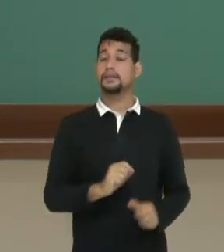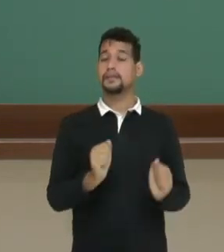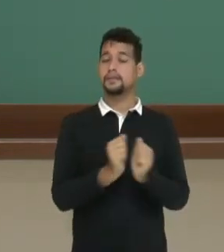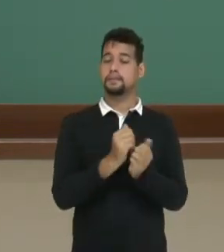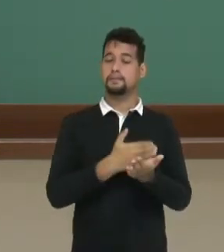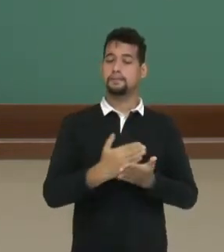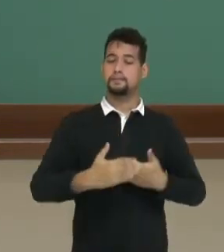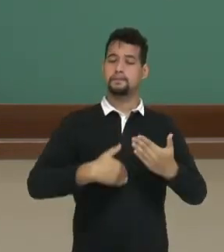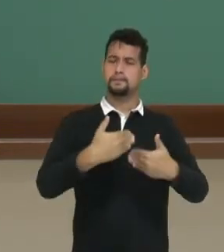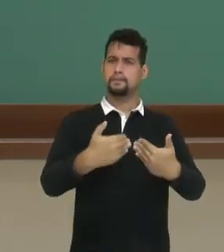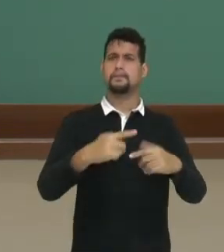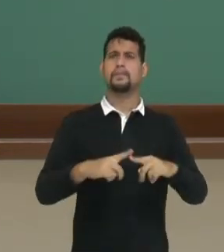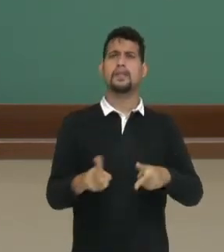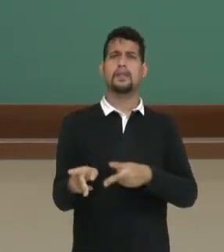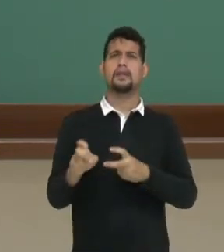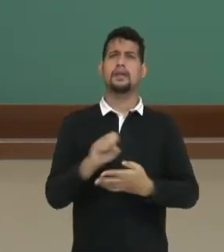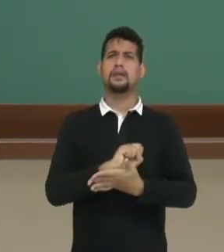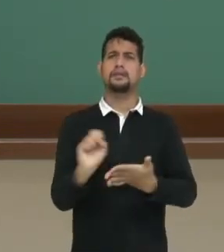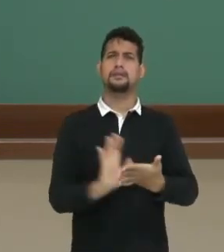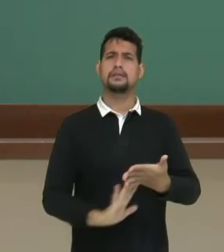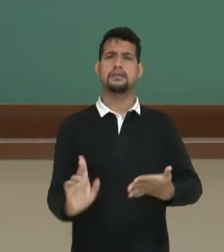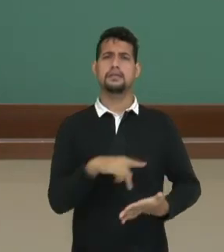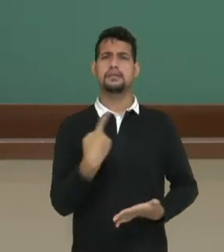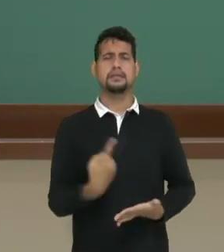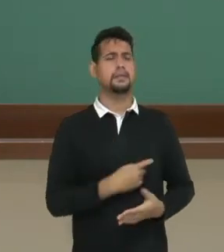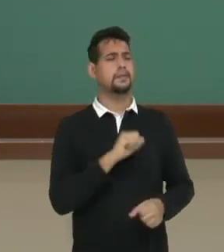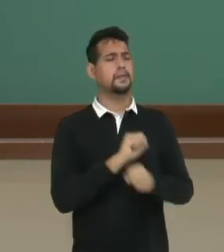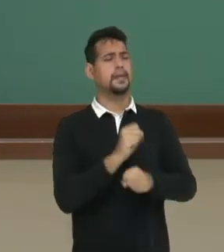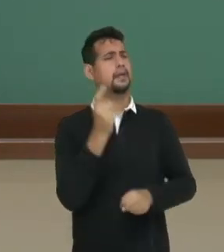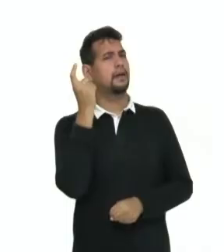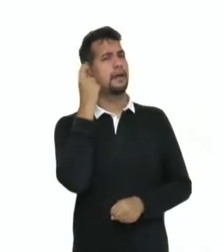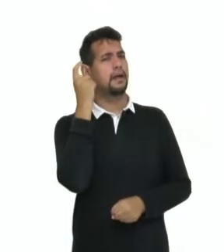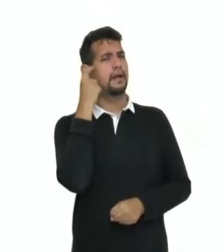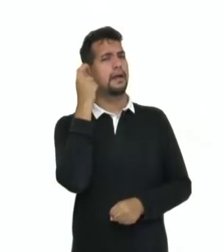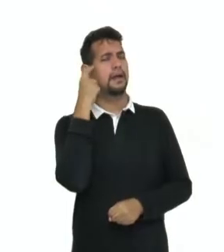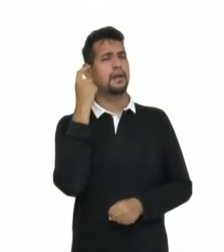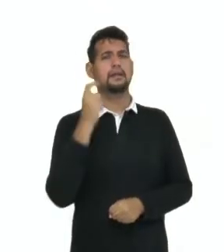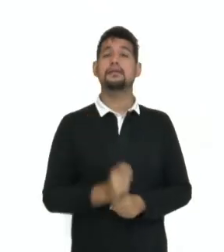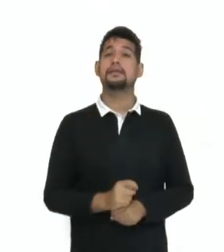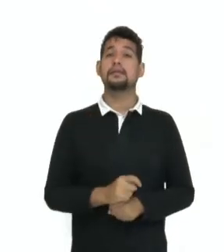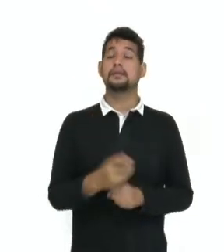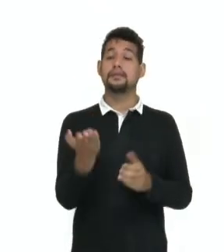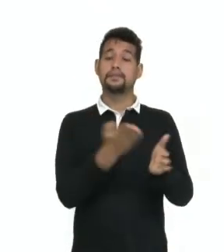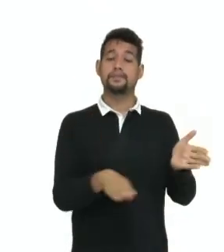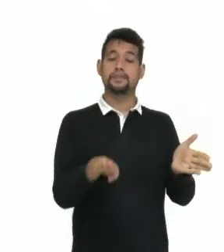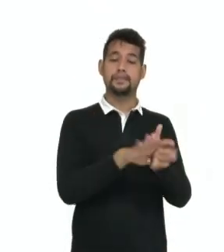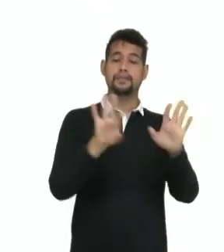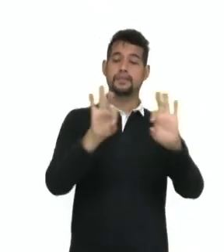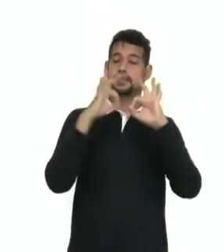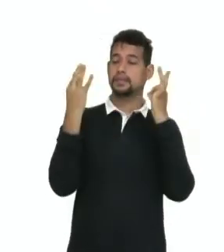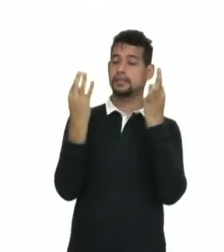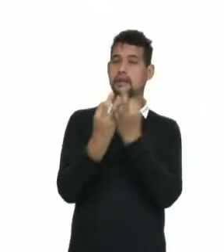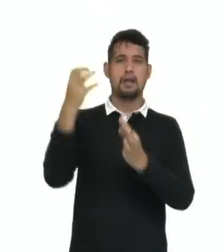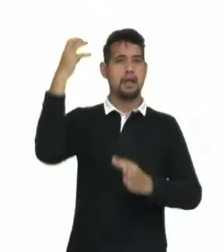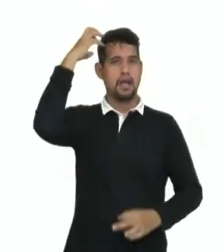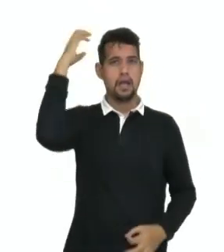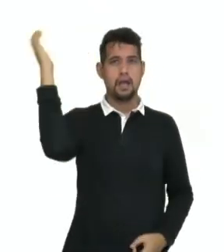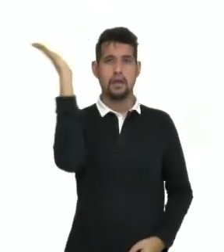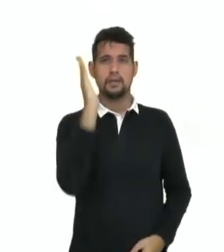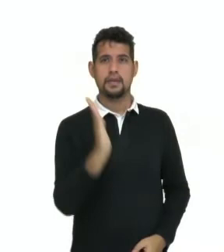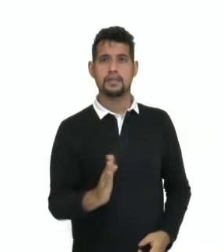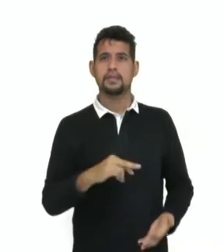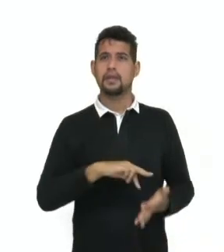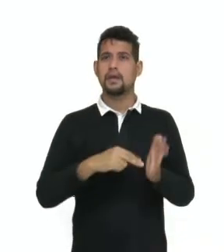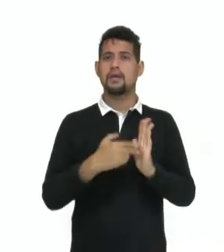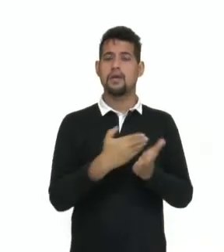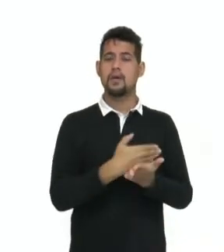daqui, né? E olha só uma atividade para a gente pensar, né? A vinda da família real portuguesa para o Brasil, no